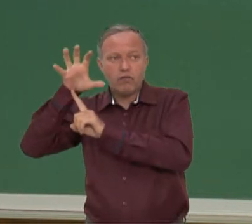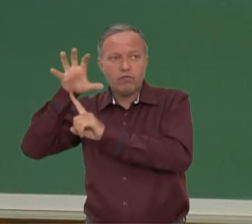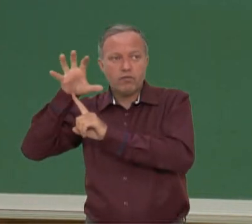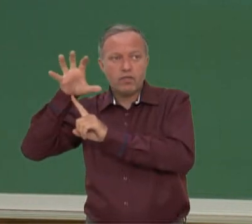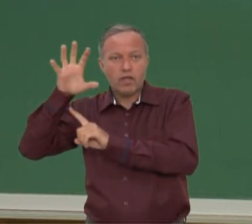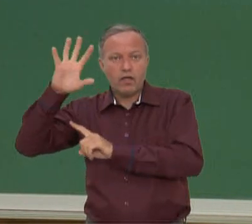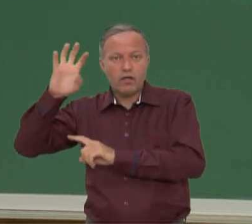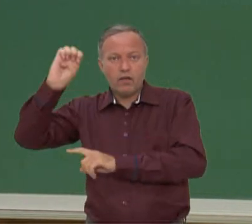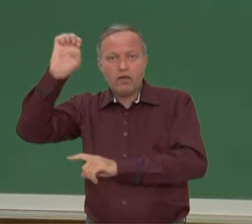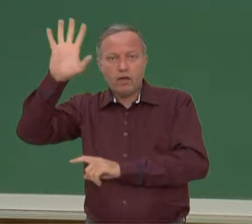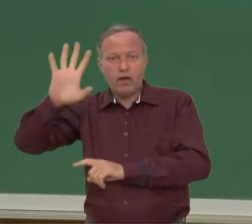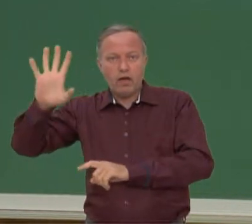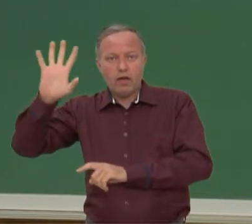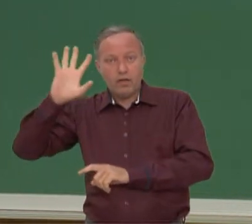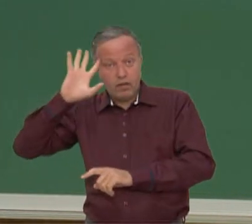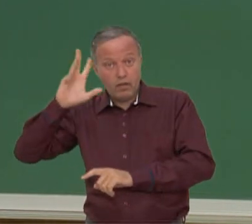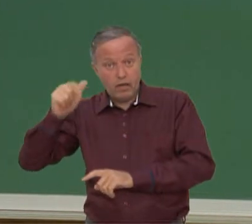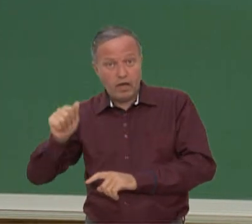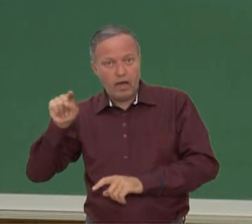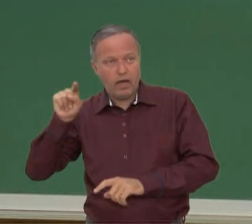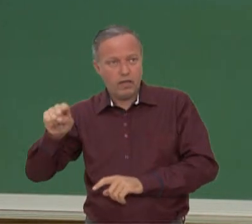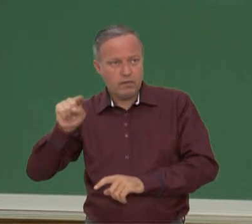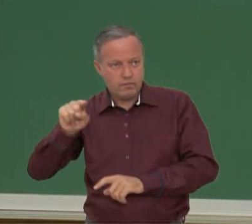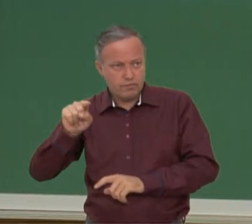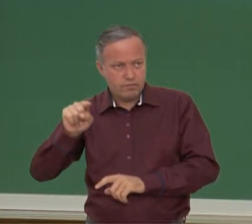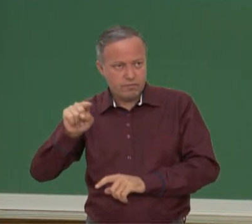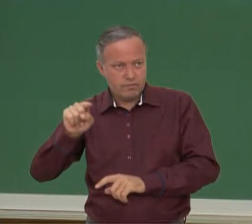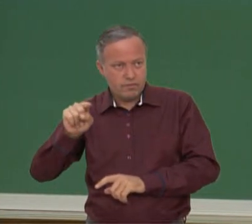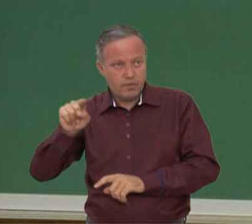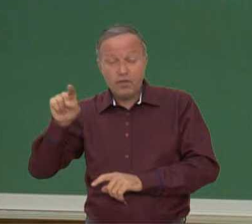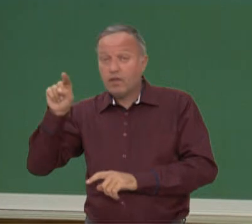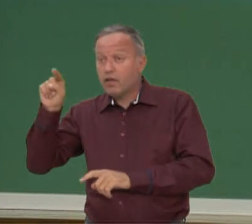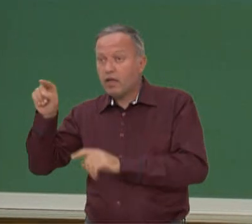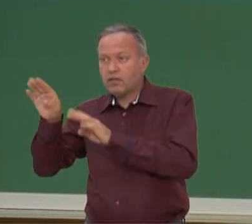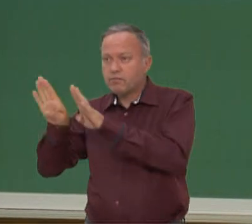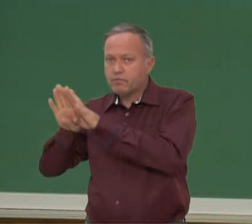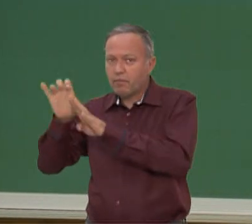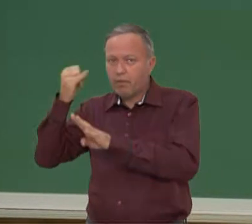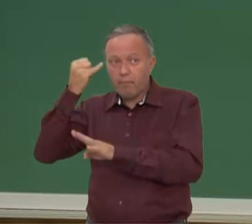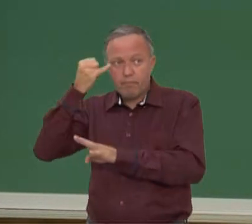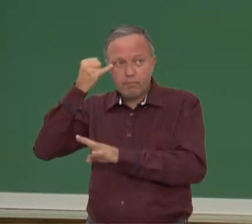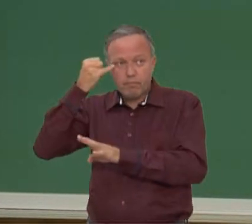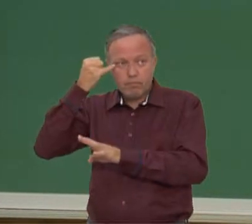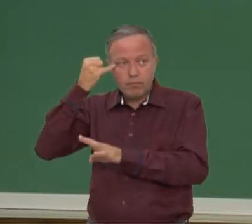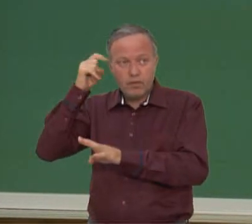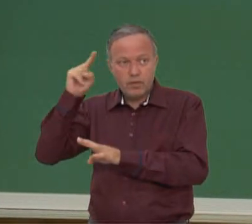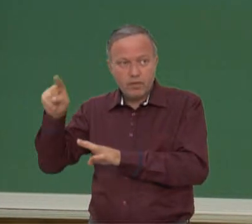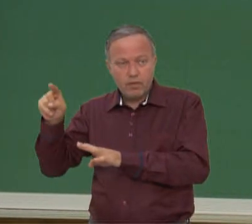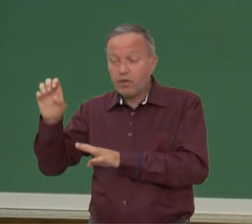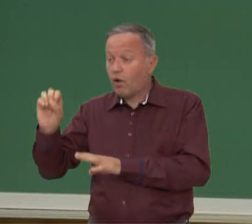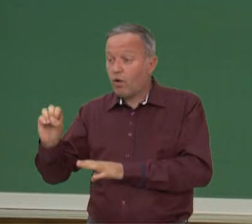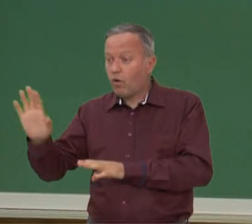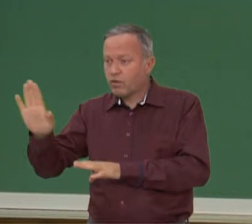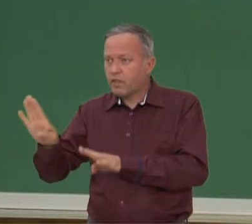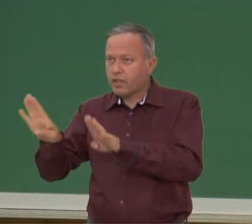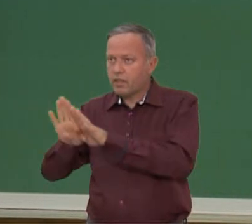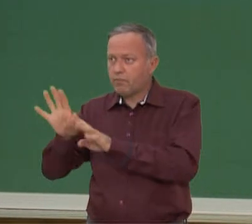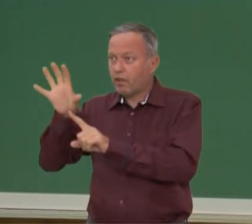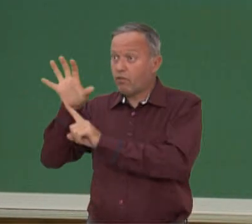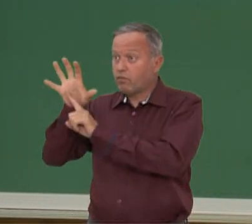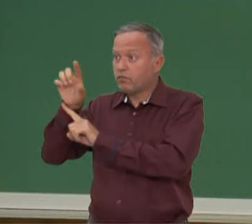Japão aqui, né, na Ásia. Então, veja, é uma divisão, é uma proposta de divisão regional, né,